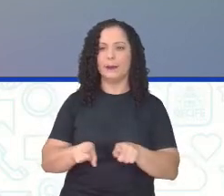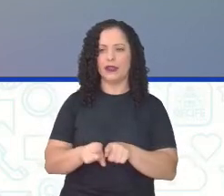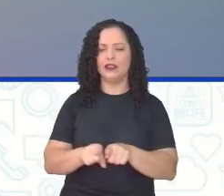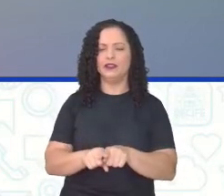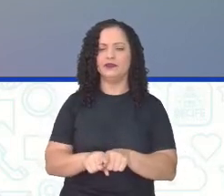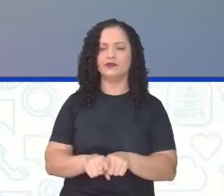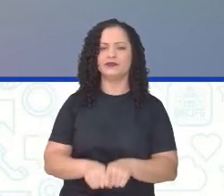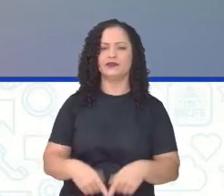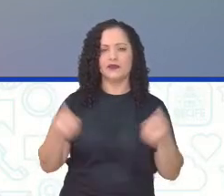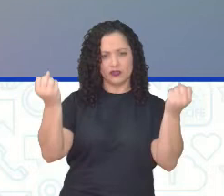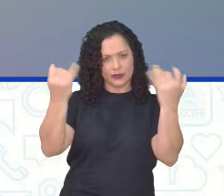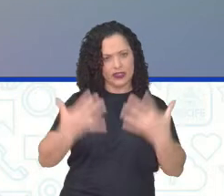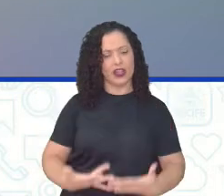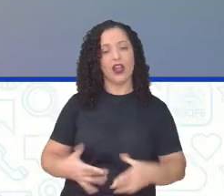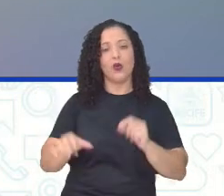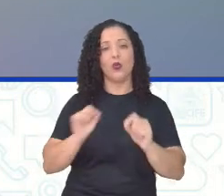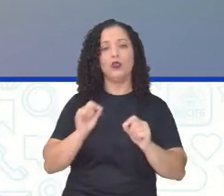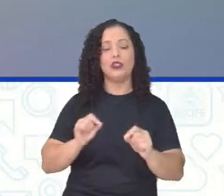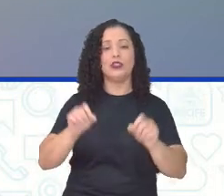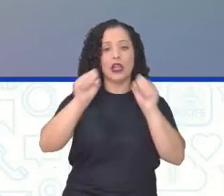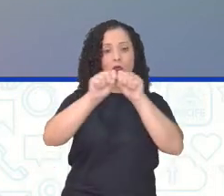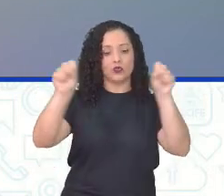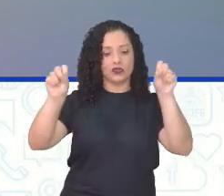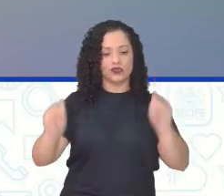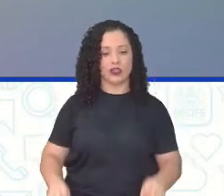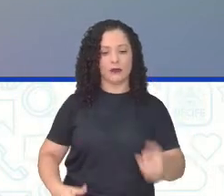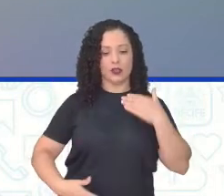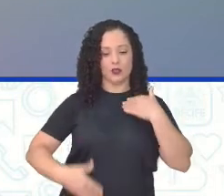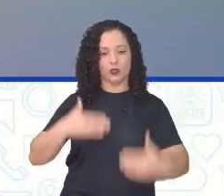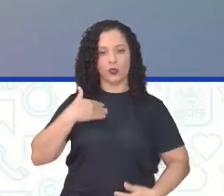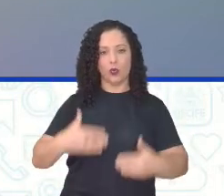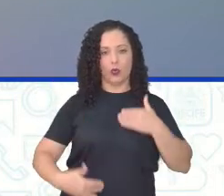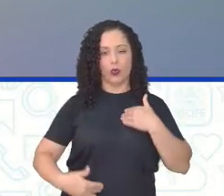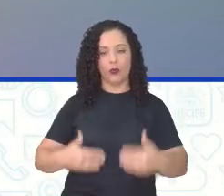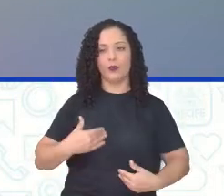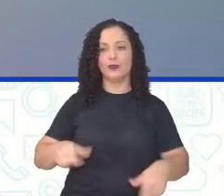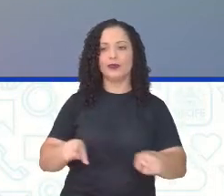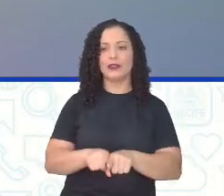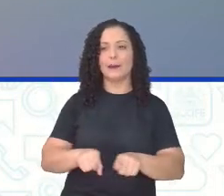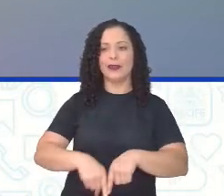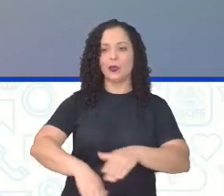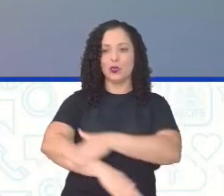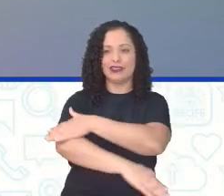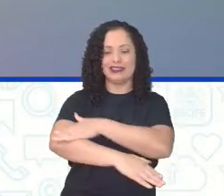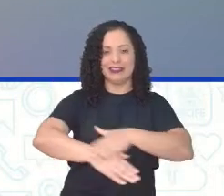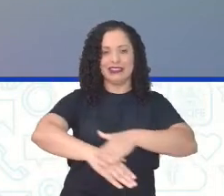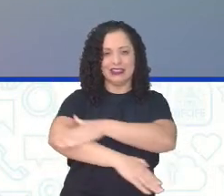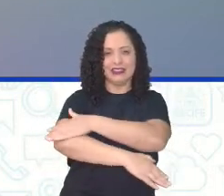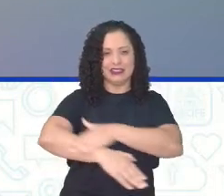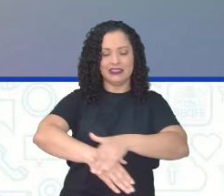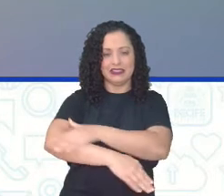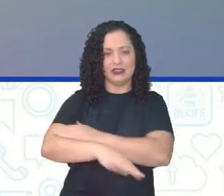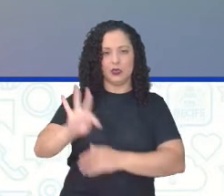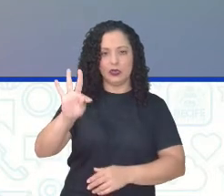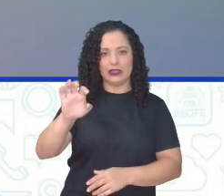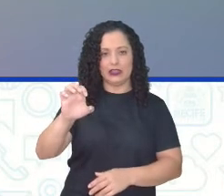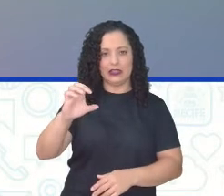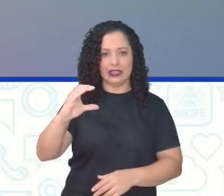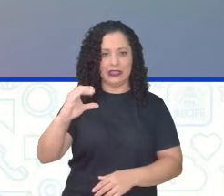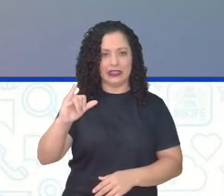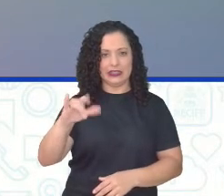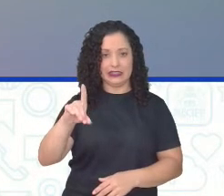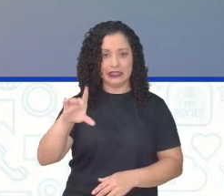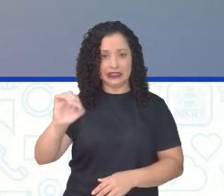nervosa, quando eu falar para vocês do sistema nervoso. Um tecido também nervoso, mostrando aí como é que acontece essa união. E o tecido